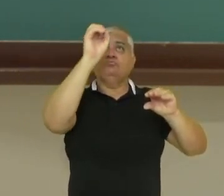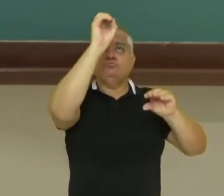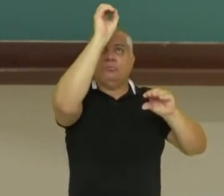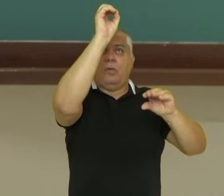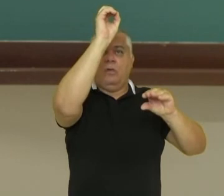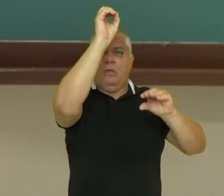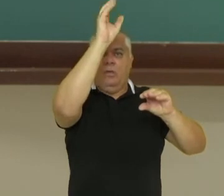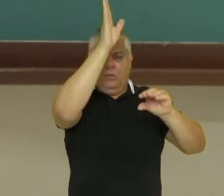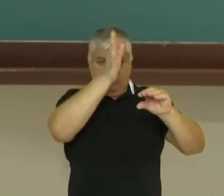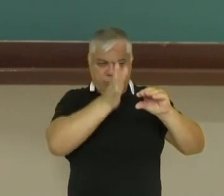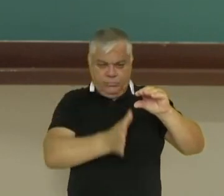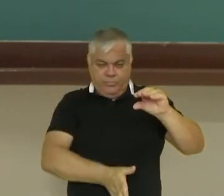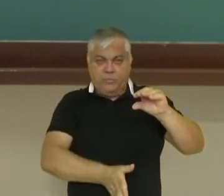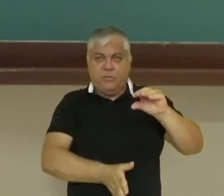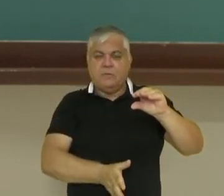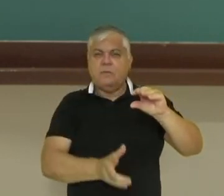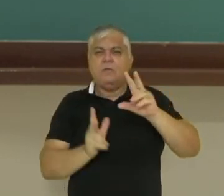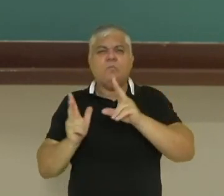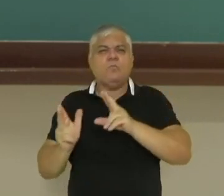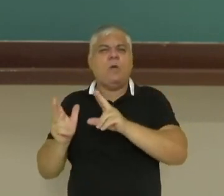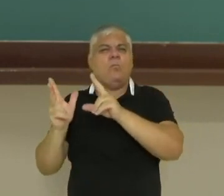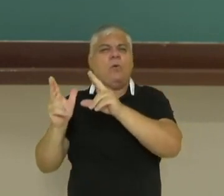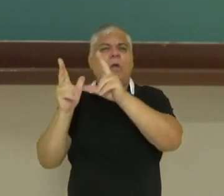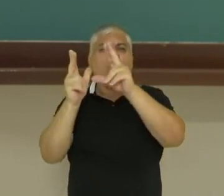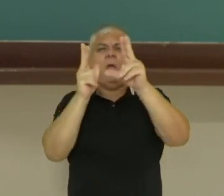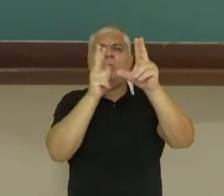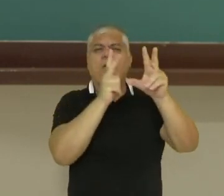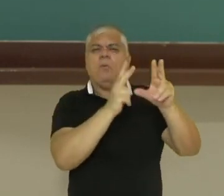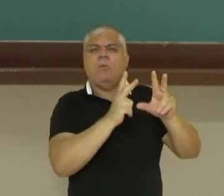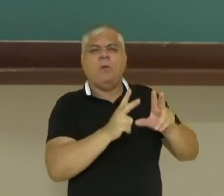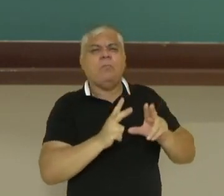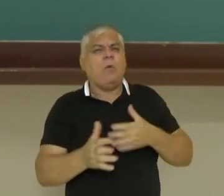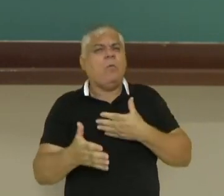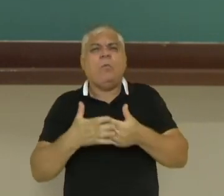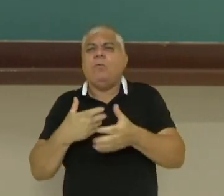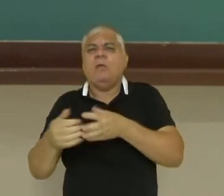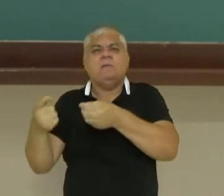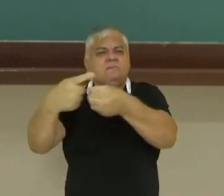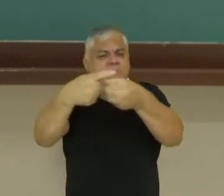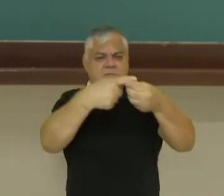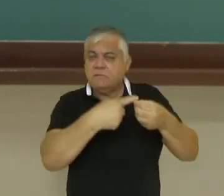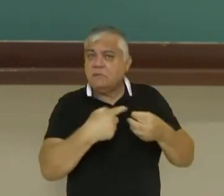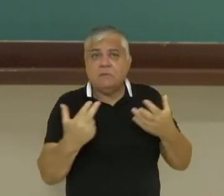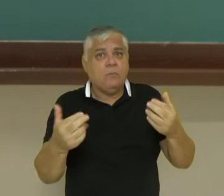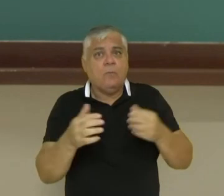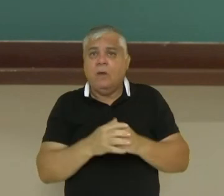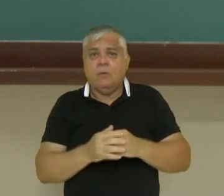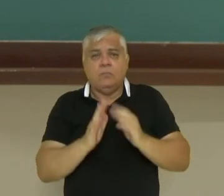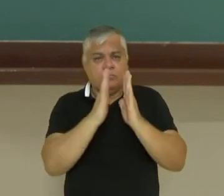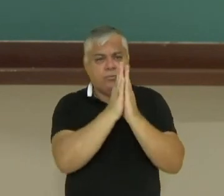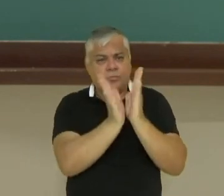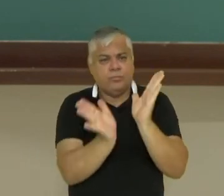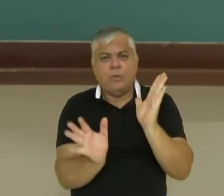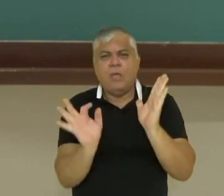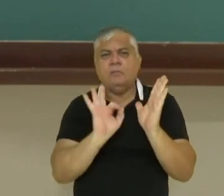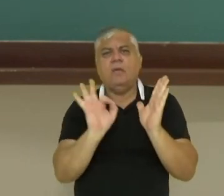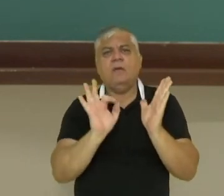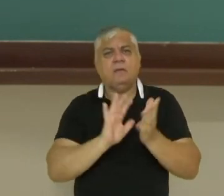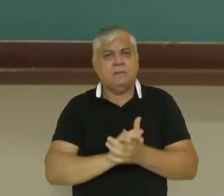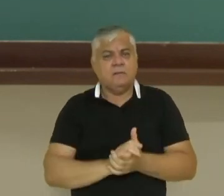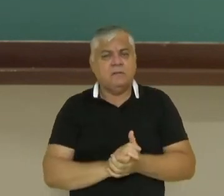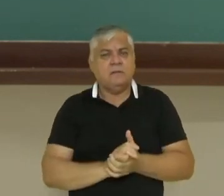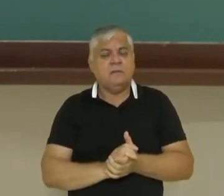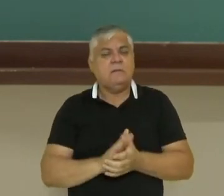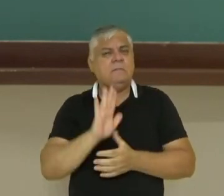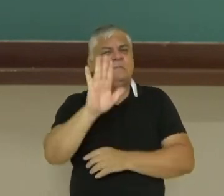não tinha, a luz chegava no fundo do poço nessa cidade, teria que ser aqui também, ou seja, que não teria sombra, certo? E aí